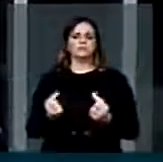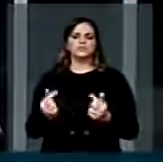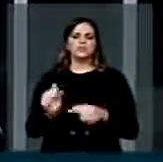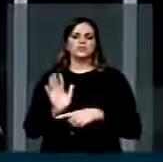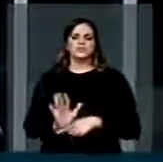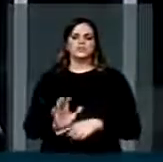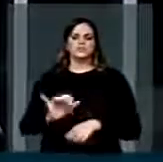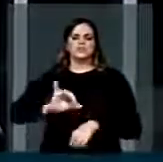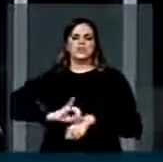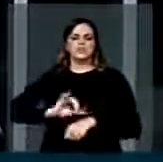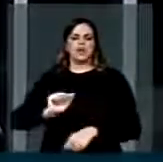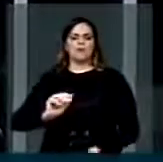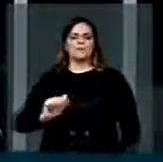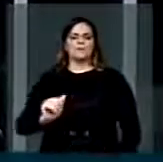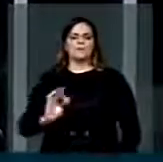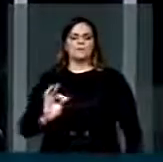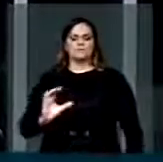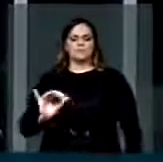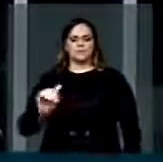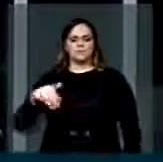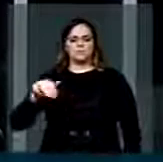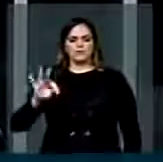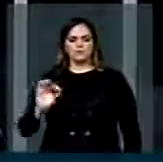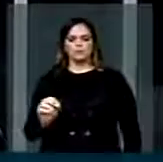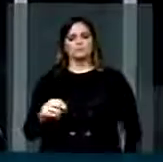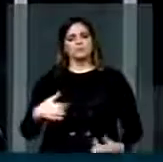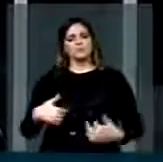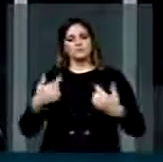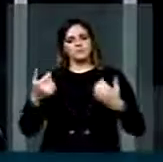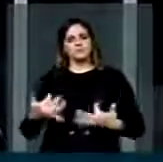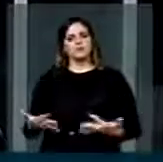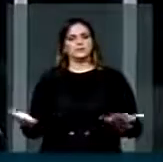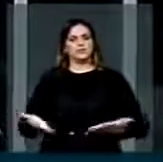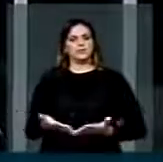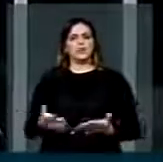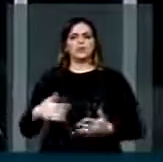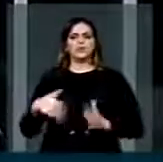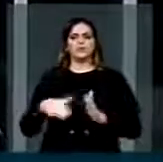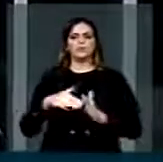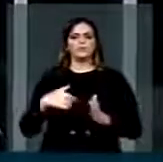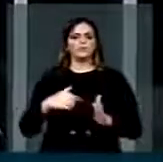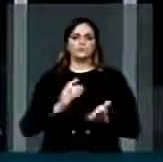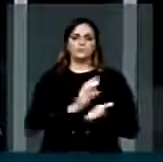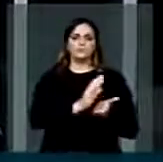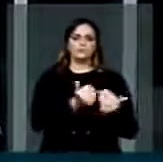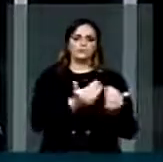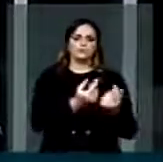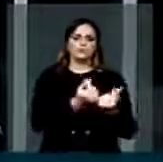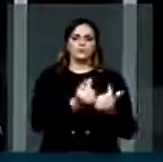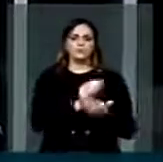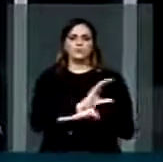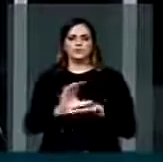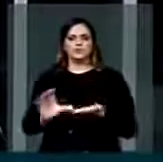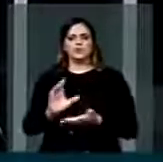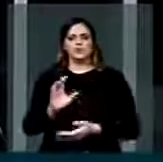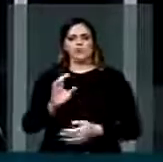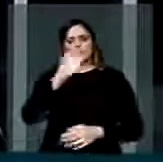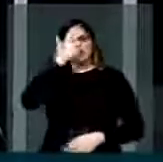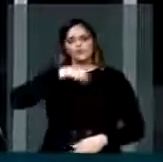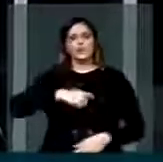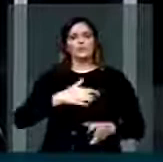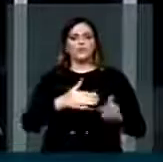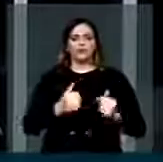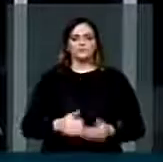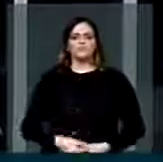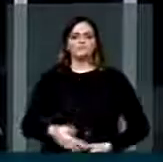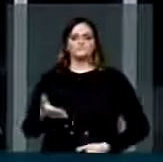centro de abastecimento. Portanto, estou aqui fazendo essa prestação de contas dos recursos que temos liberado como emenda individual.